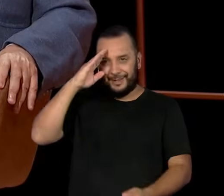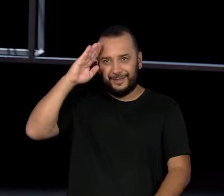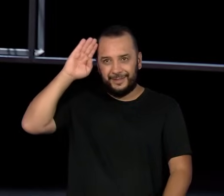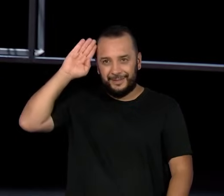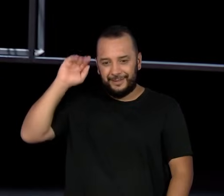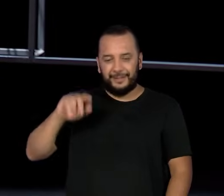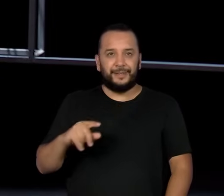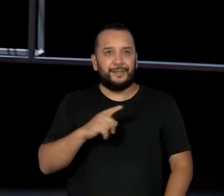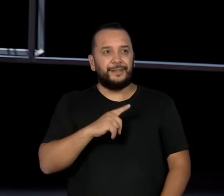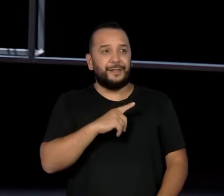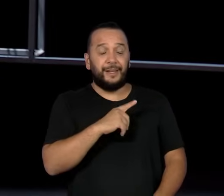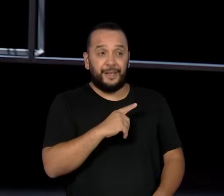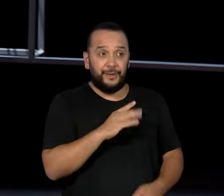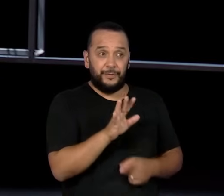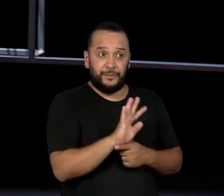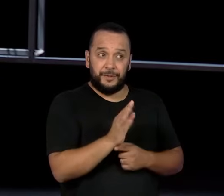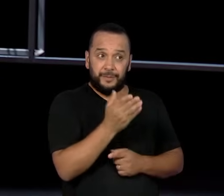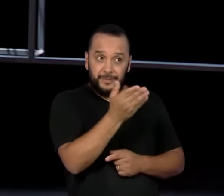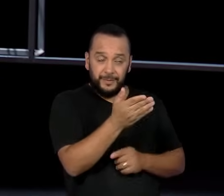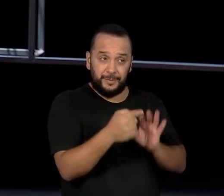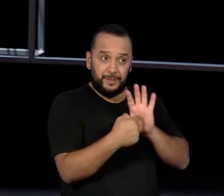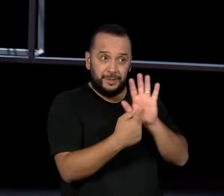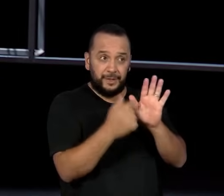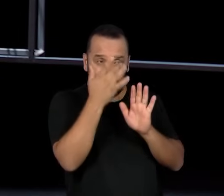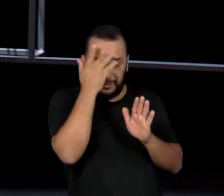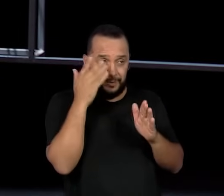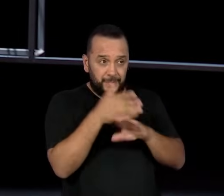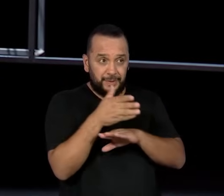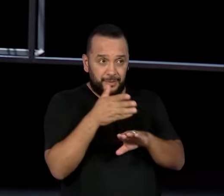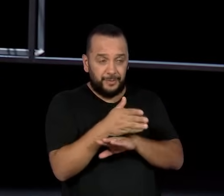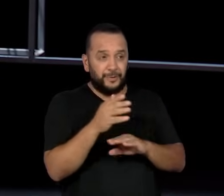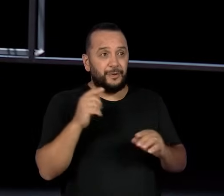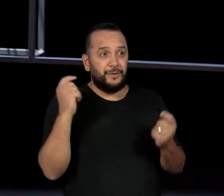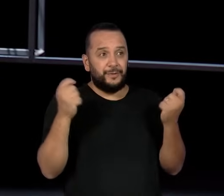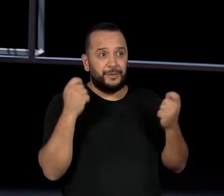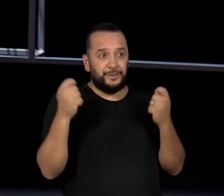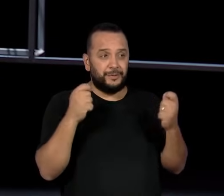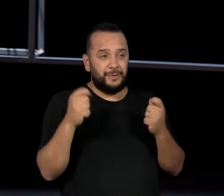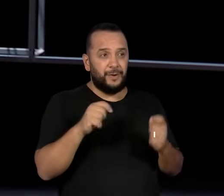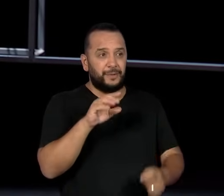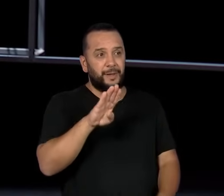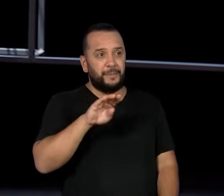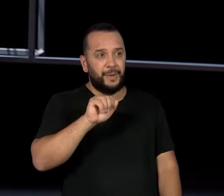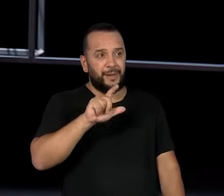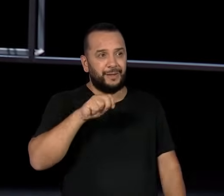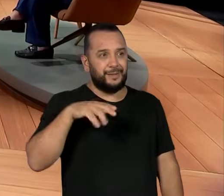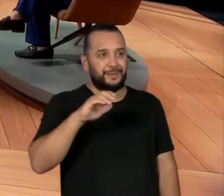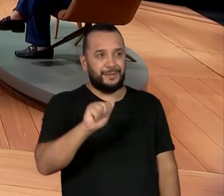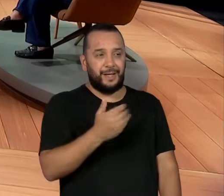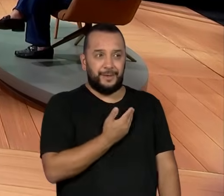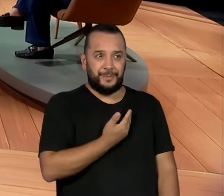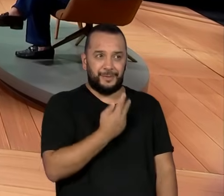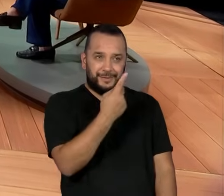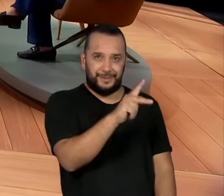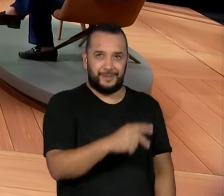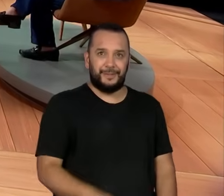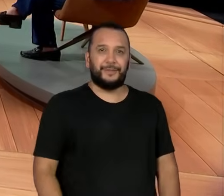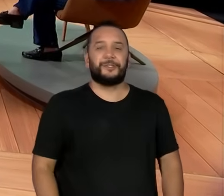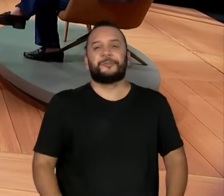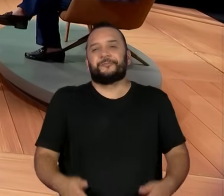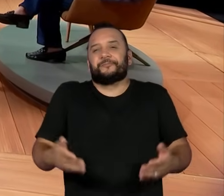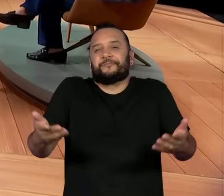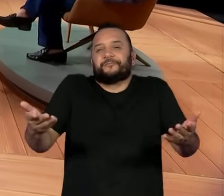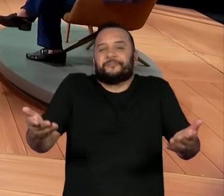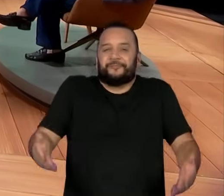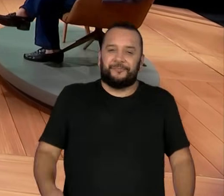tem o depoimento de alguém que participou do Festival da Balança, que é seu amigo desde aquela época, olha só. Polodian,